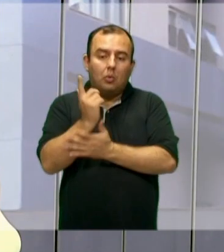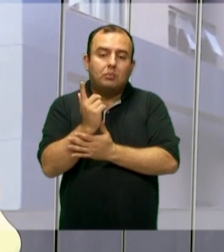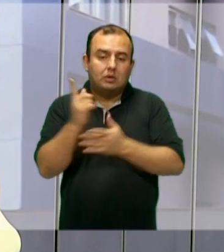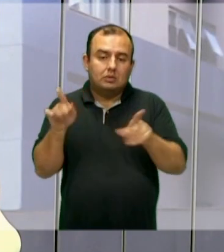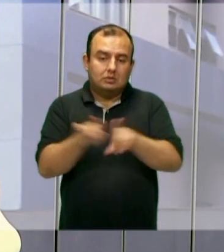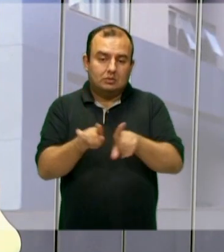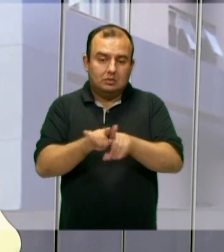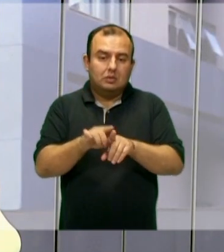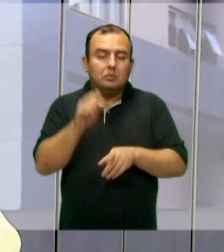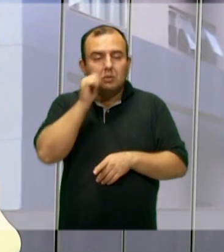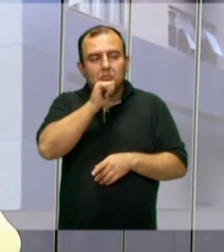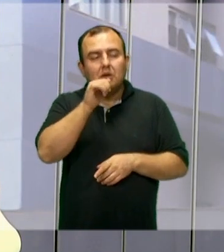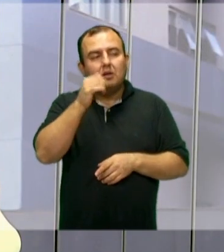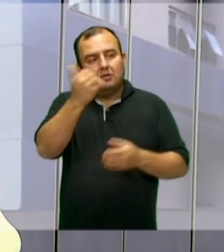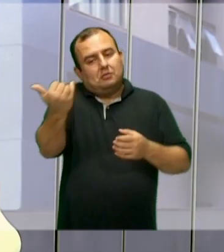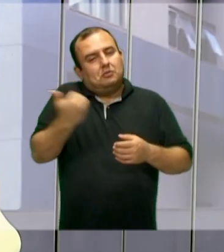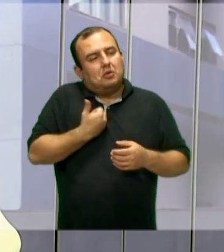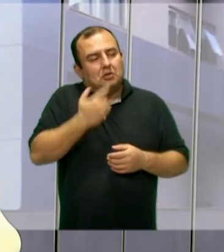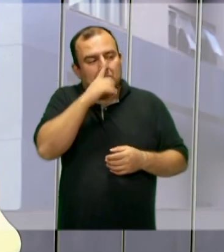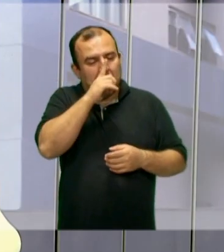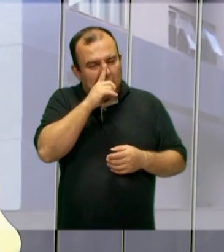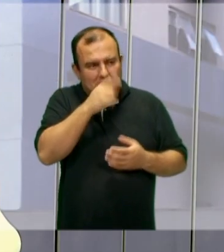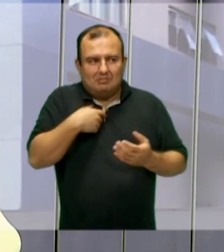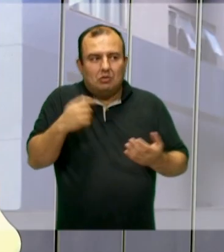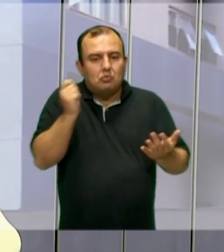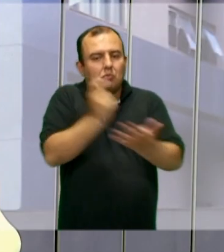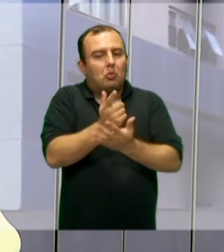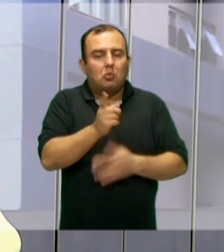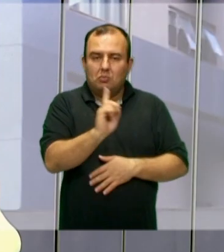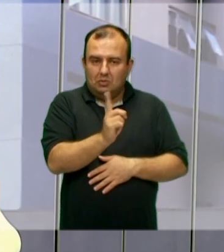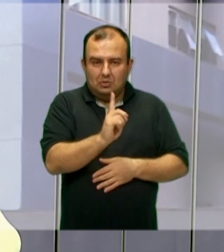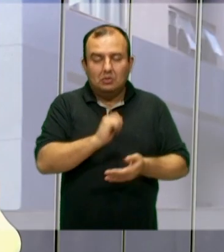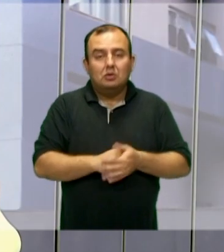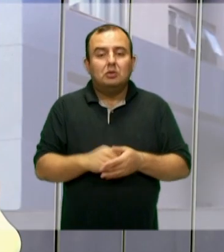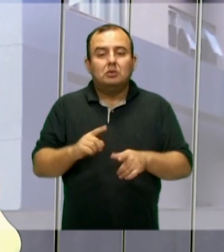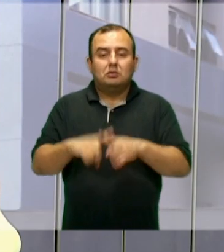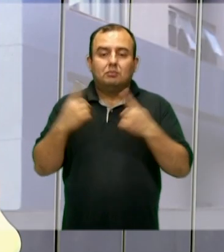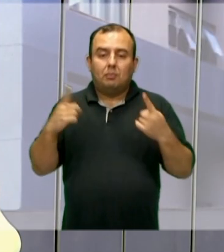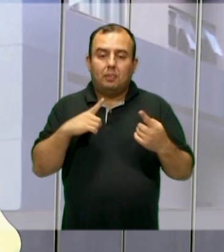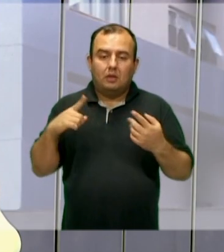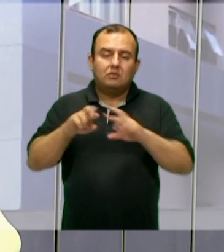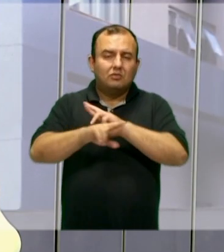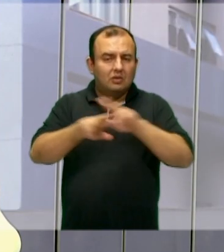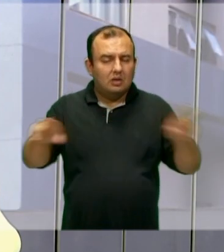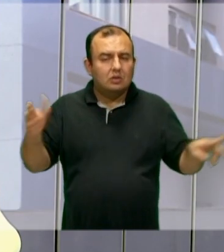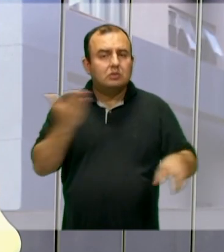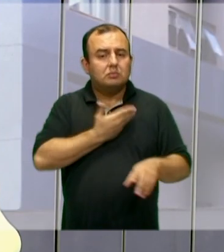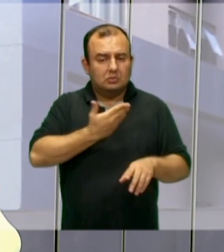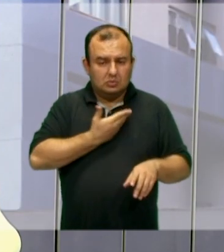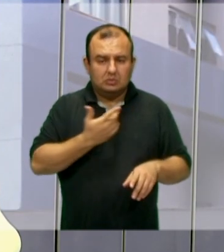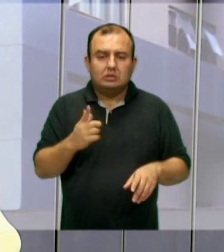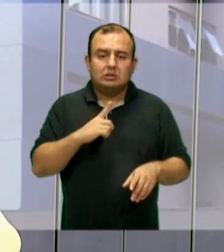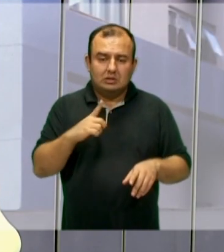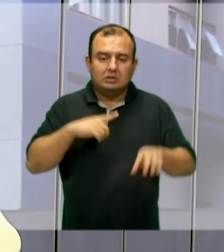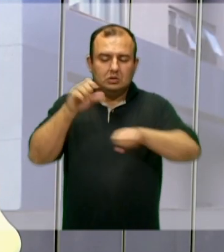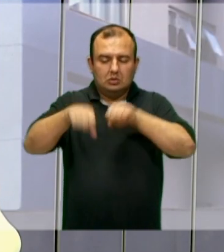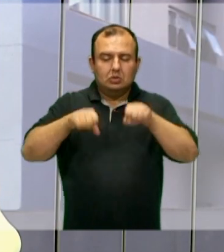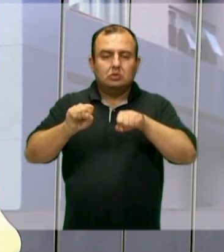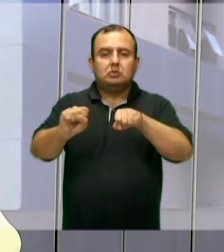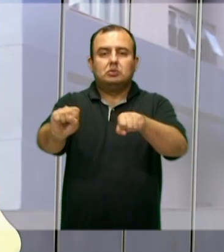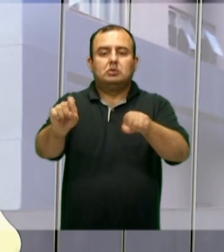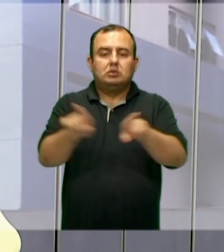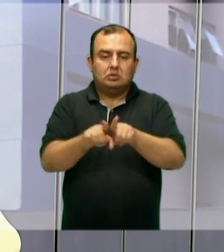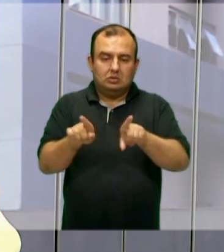só que minha mãe achou que ia ser muito perigoso e a gente acabou por não comprar. Mas eu tenho vários amigos que possuem, sim, ciclomotores,